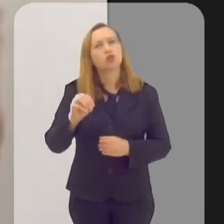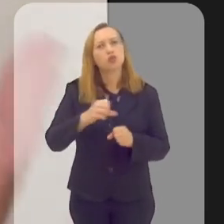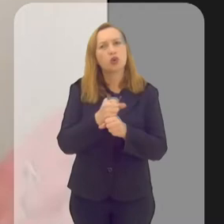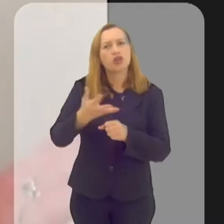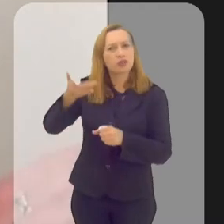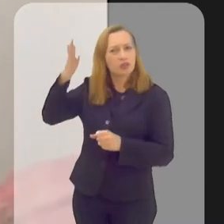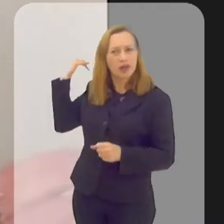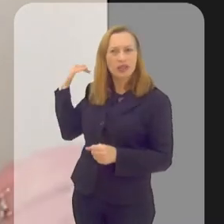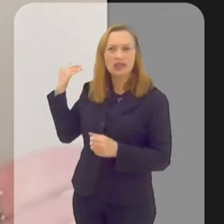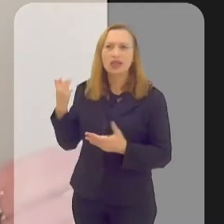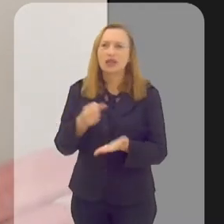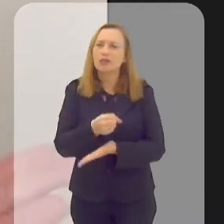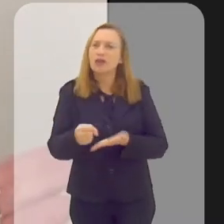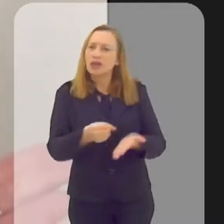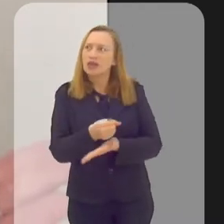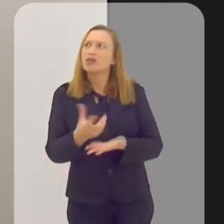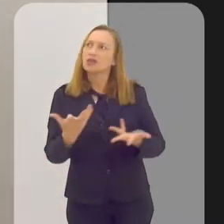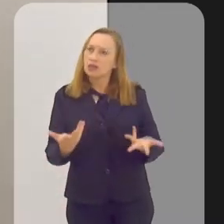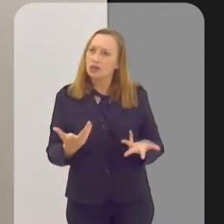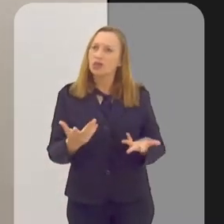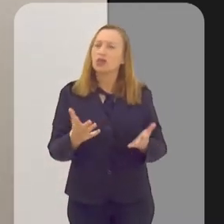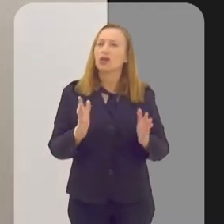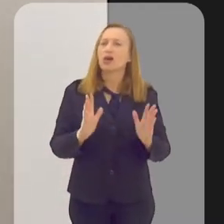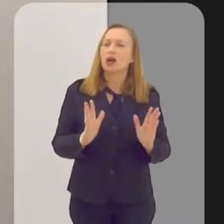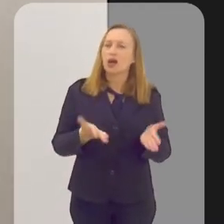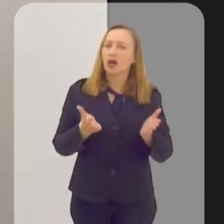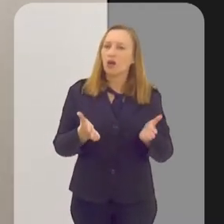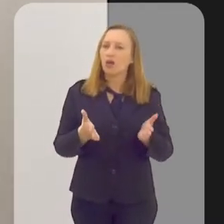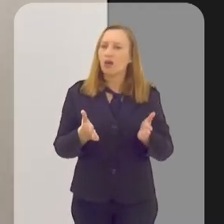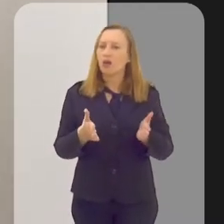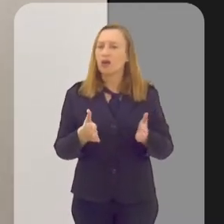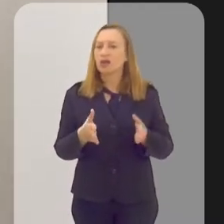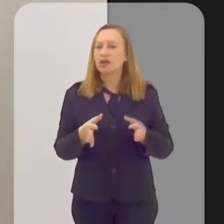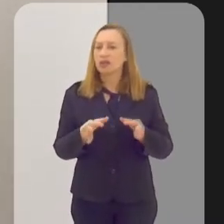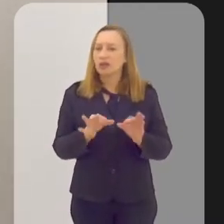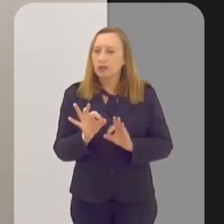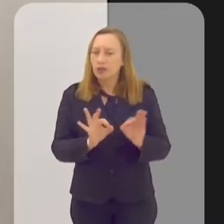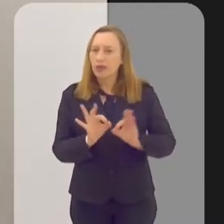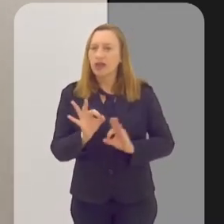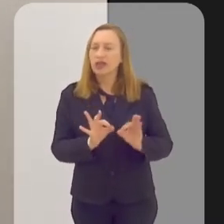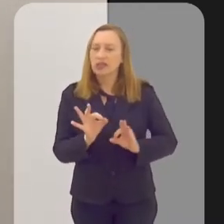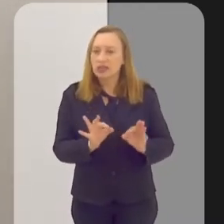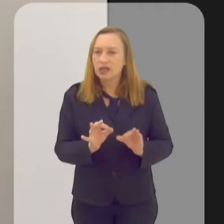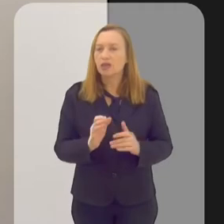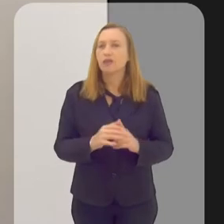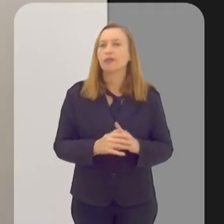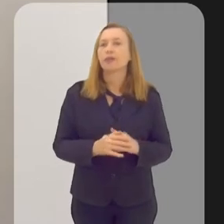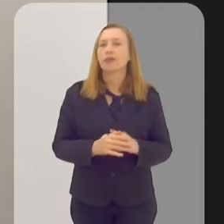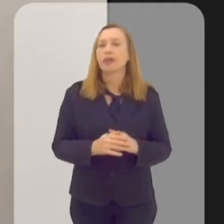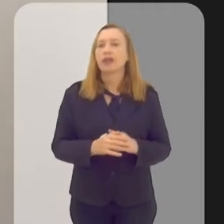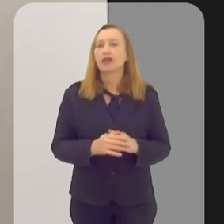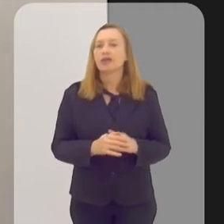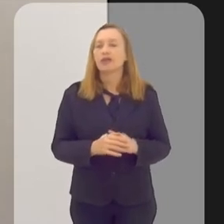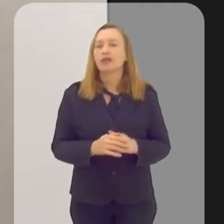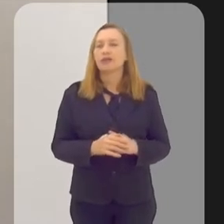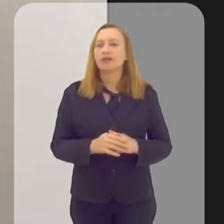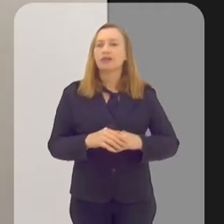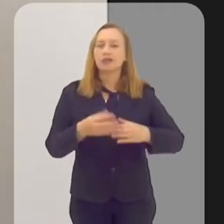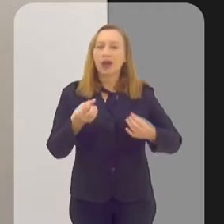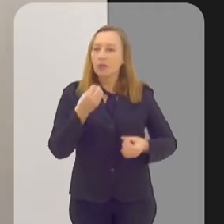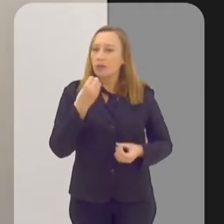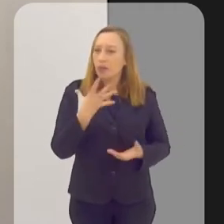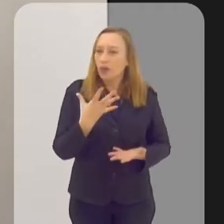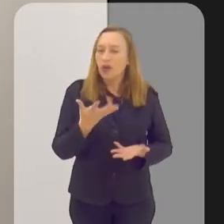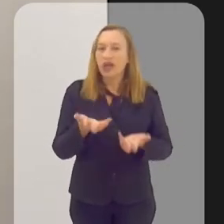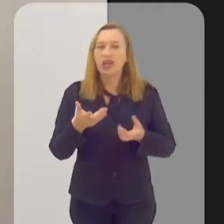em outubro do ano passado, basicamente. Agora ele passou por uma reestruturação. Então, é um conselho recente que